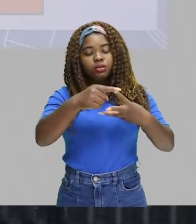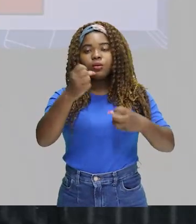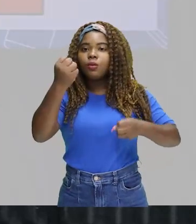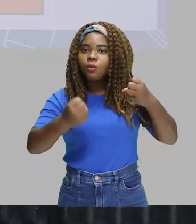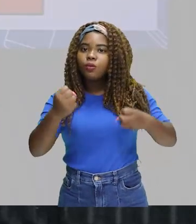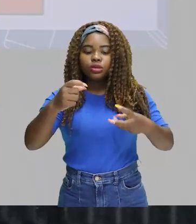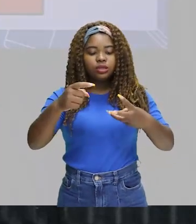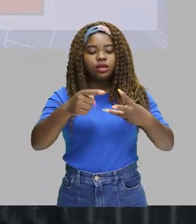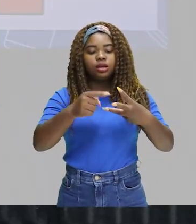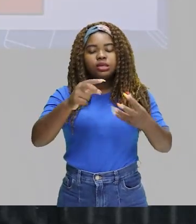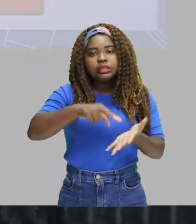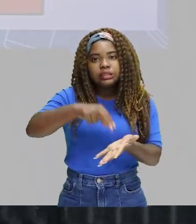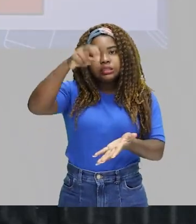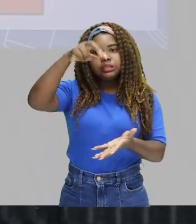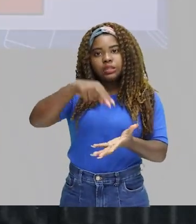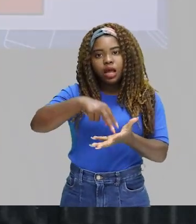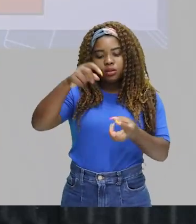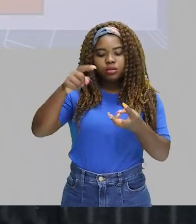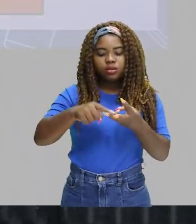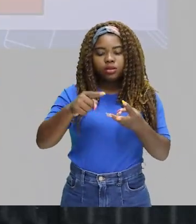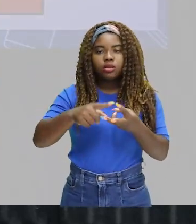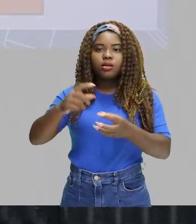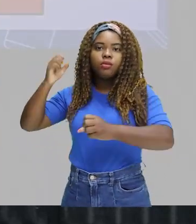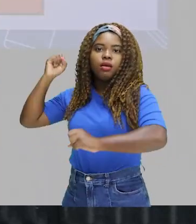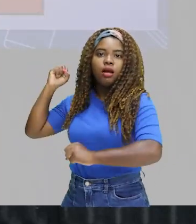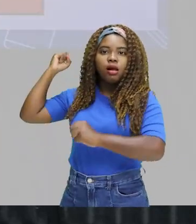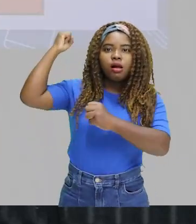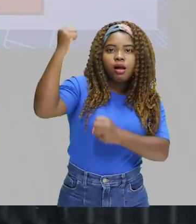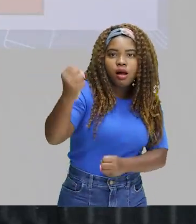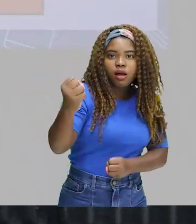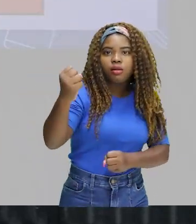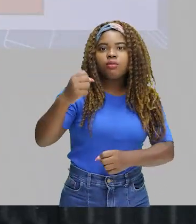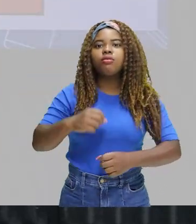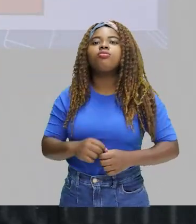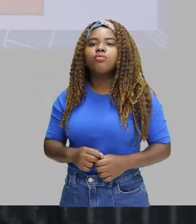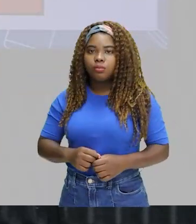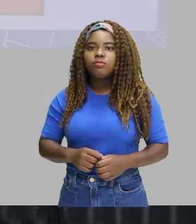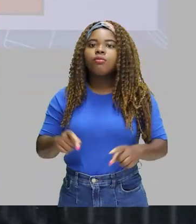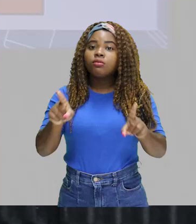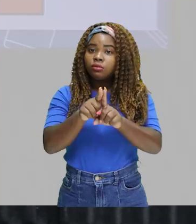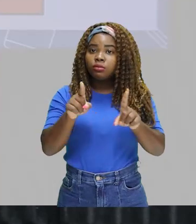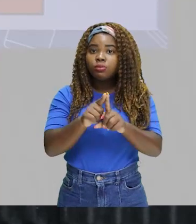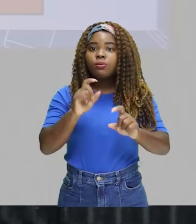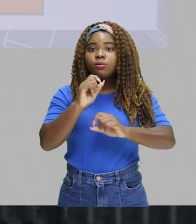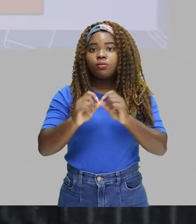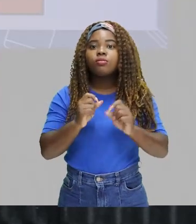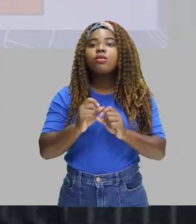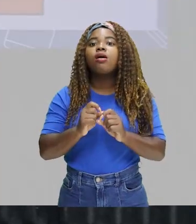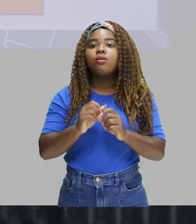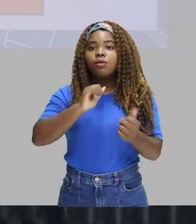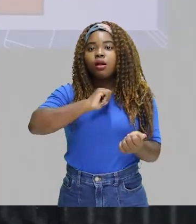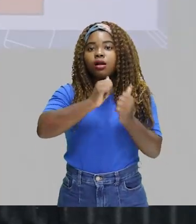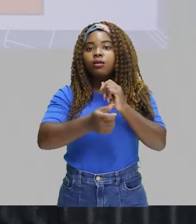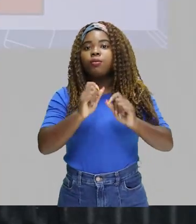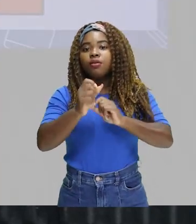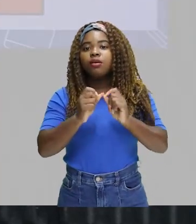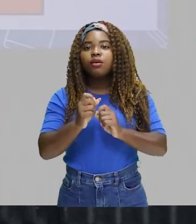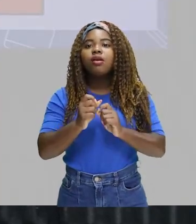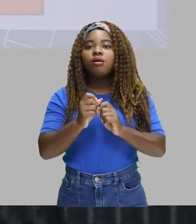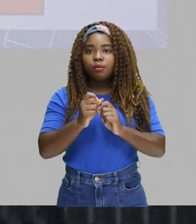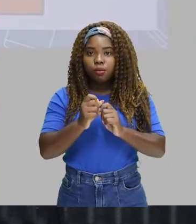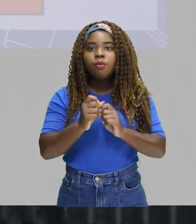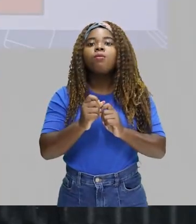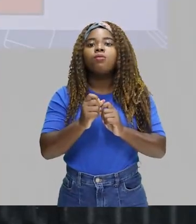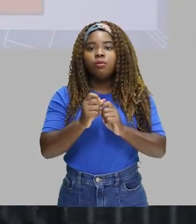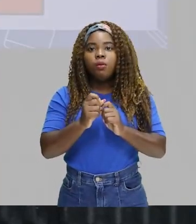saltos e arremessos. E se classifica como esporte de marca. Vence aquele que